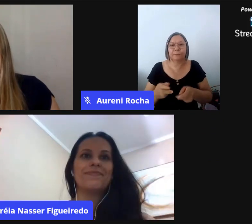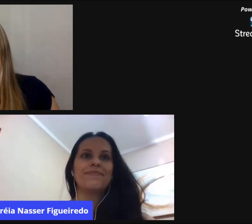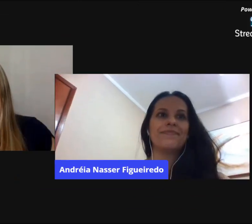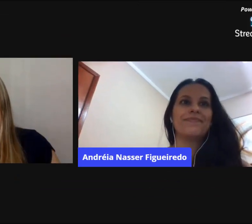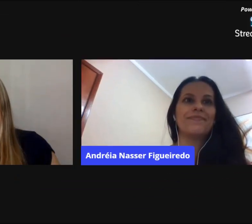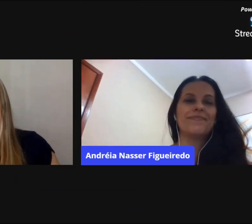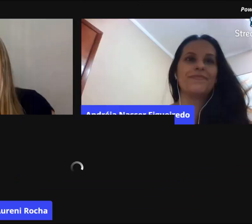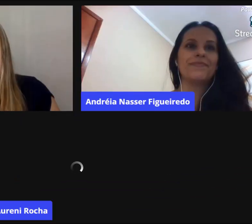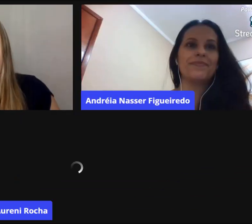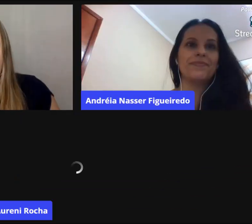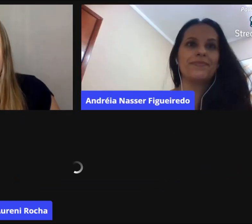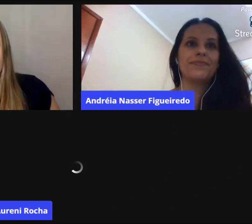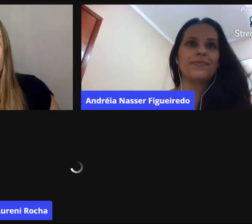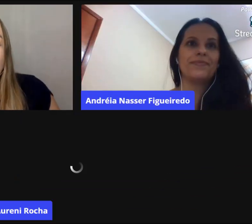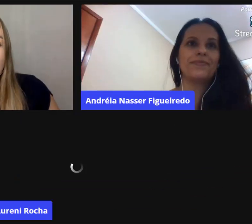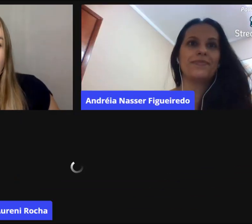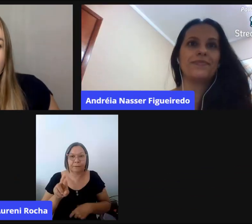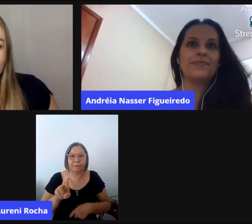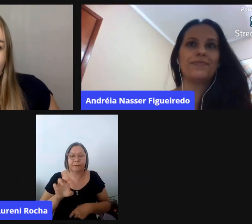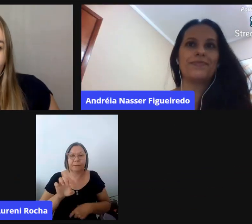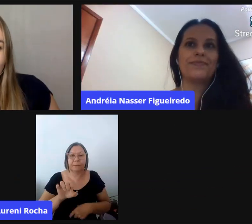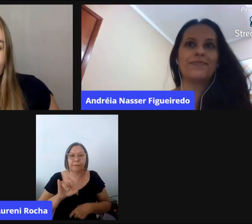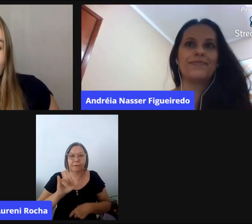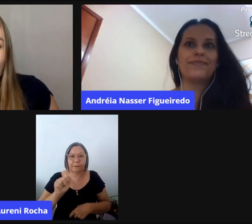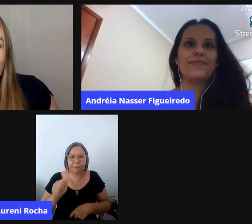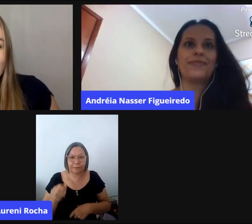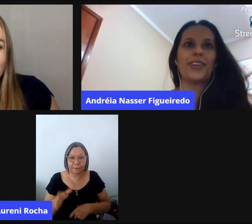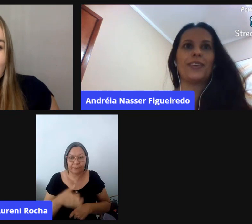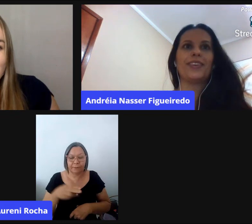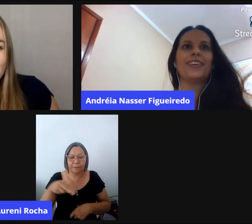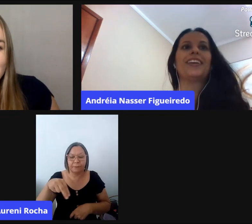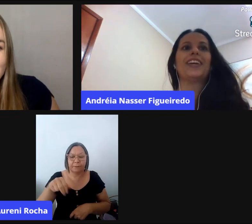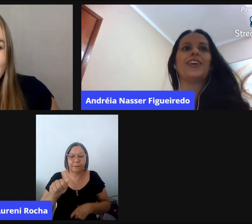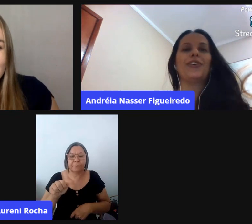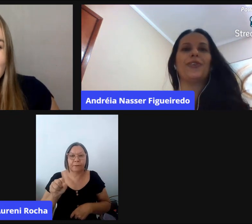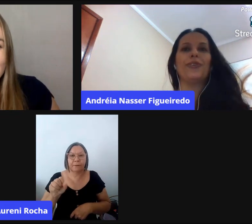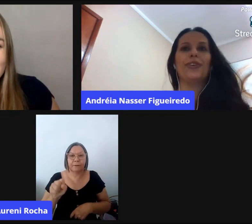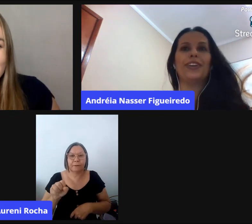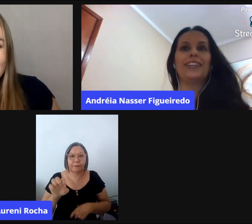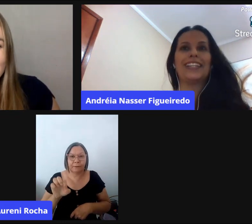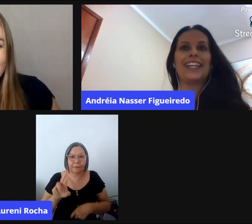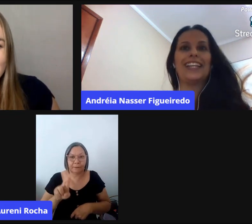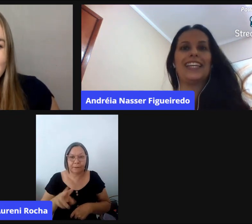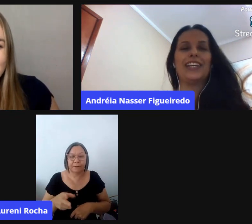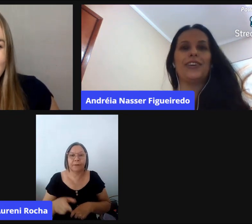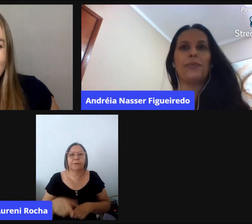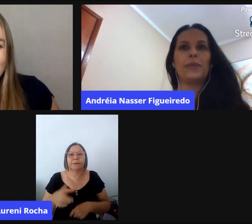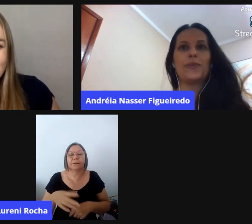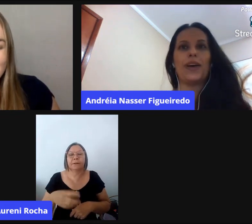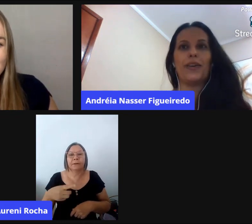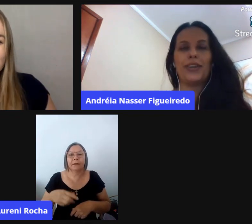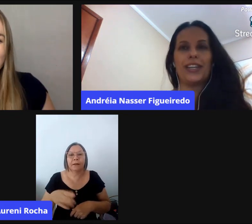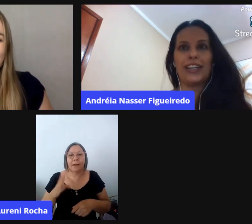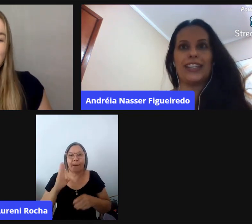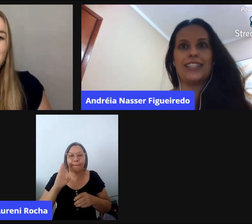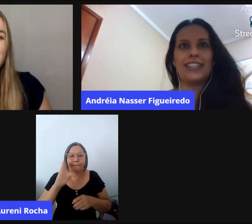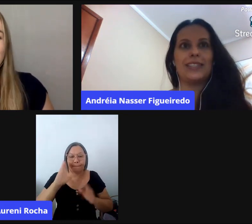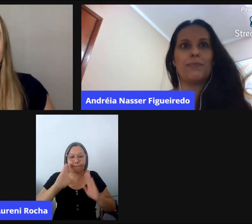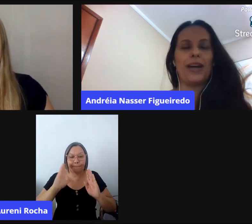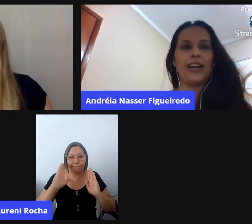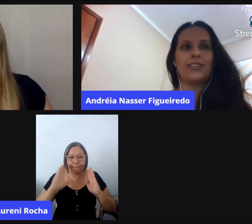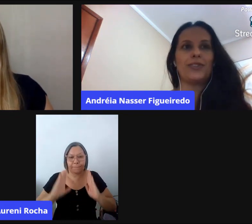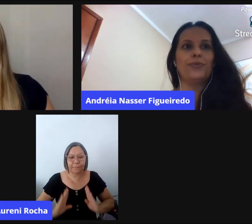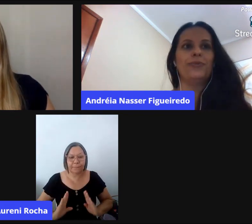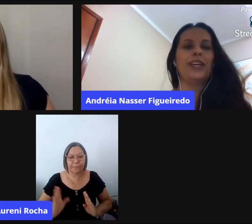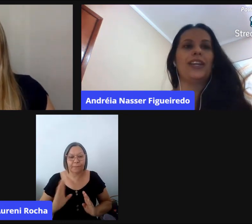em ciências na área de educação ambiental. Oi, Andrea. Oi, Natali. Oi, pessoal. Queria agradecer